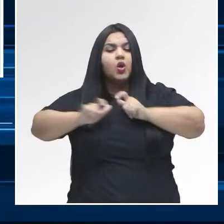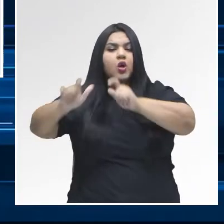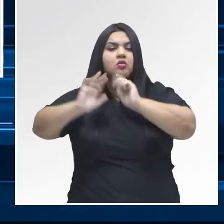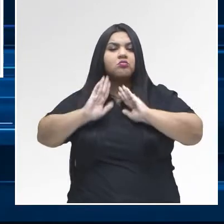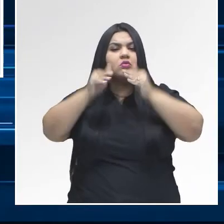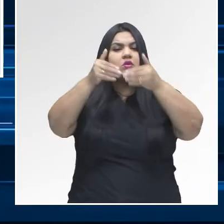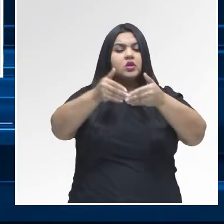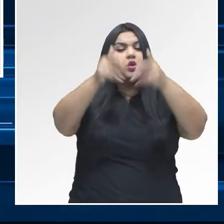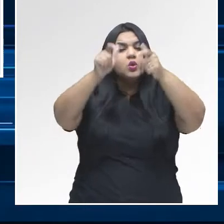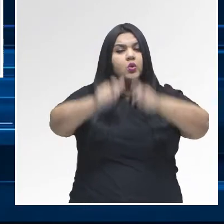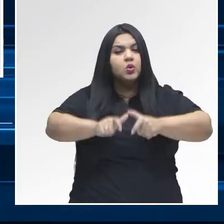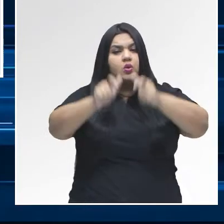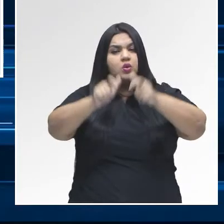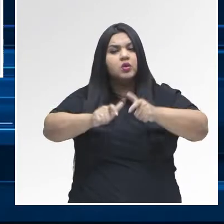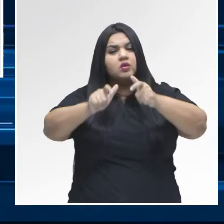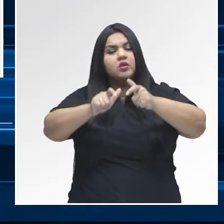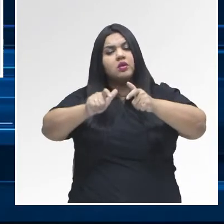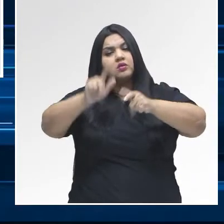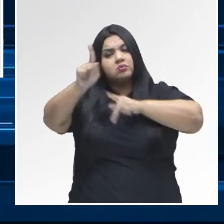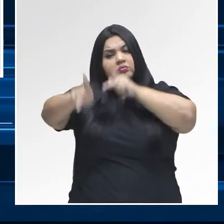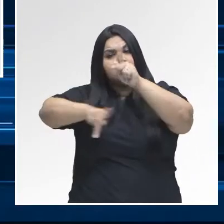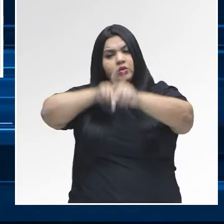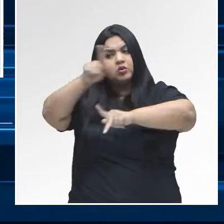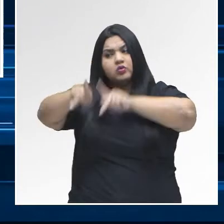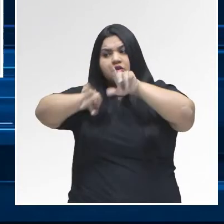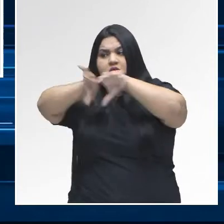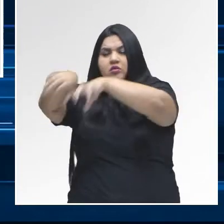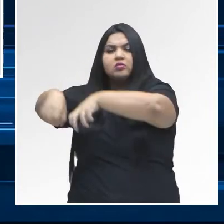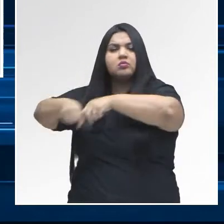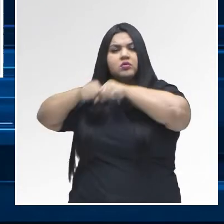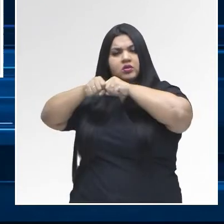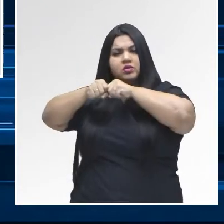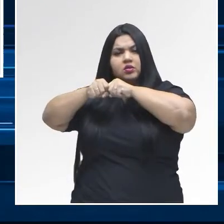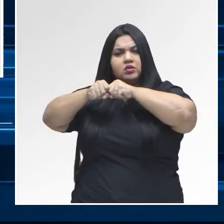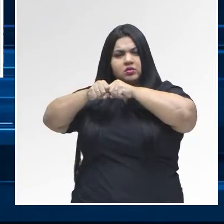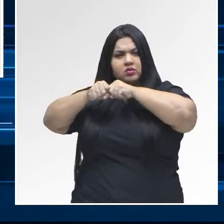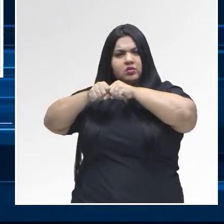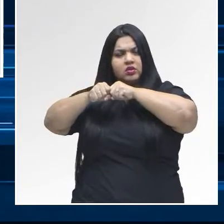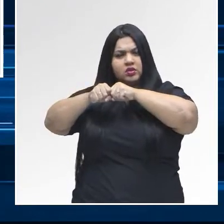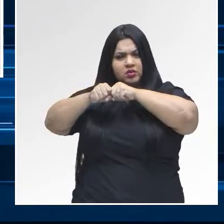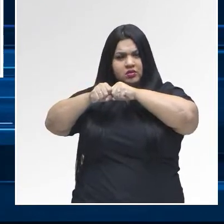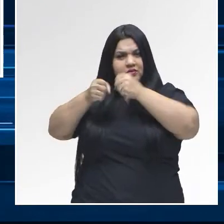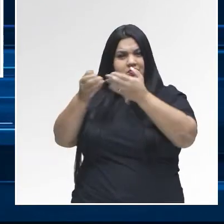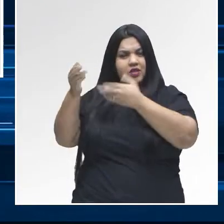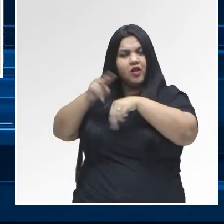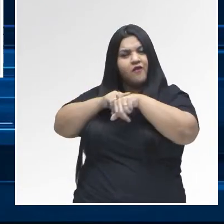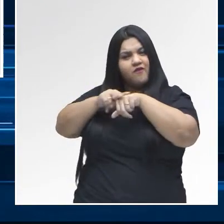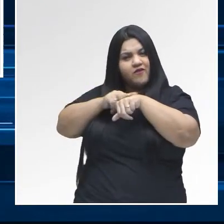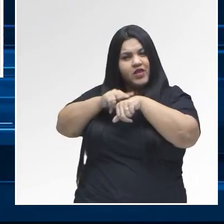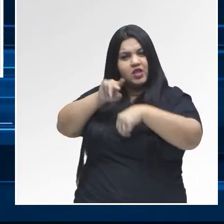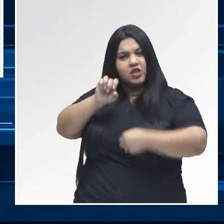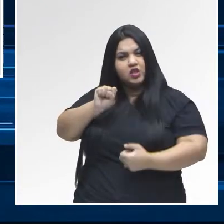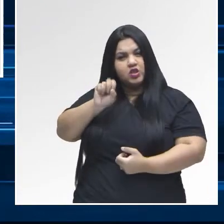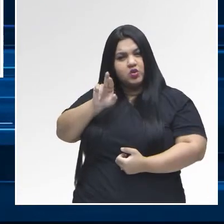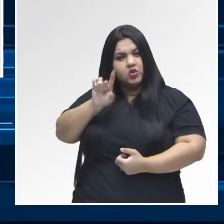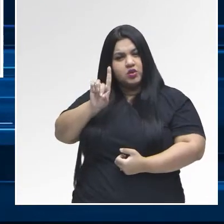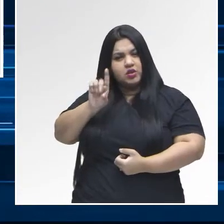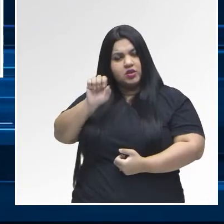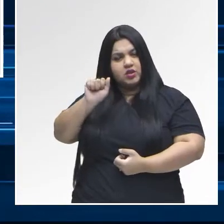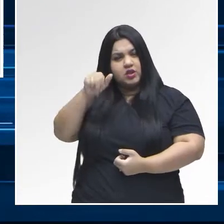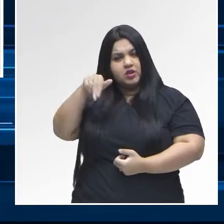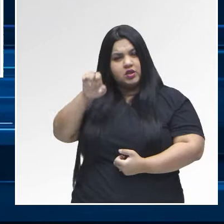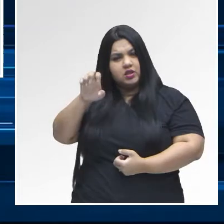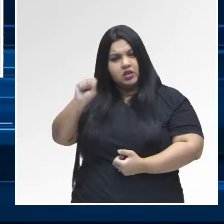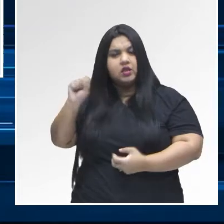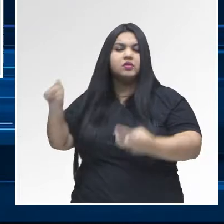de onde esses povos foram retirados. Então, em verde, você tem ali os sudaneses na área verde do mapa, tá?